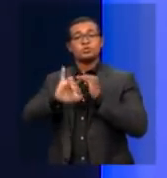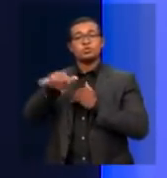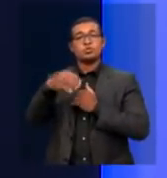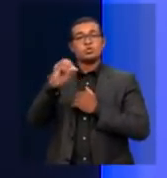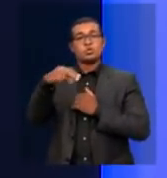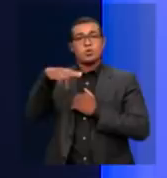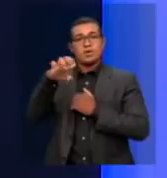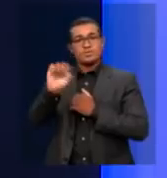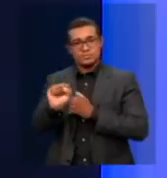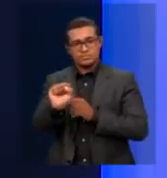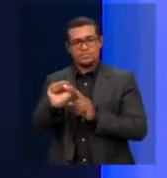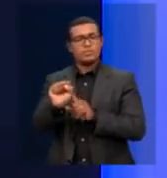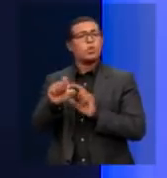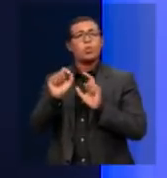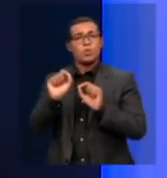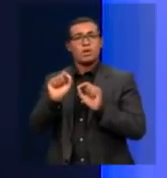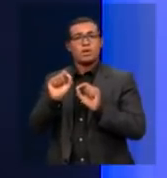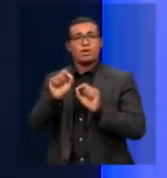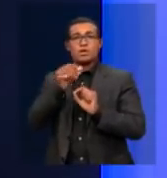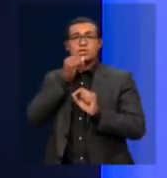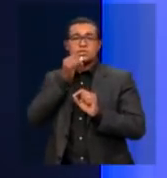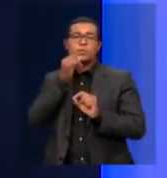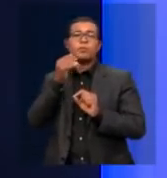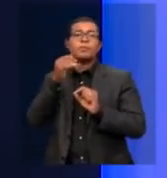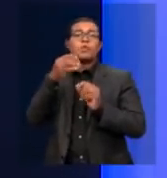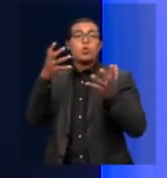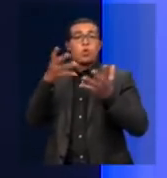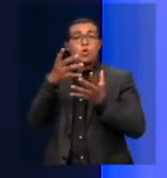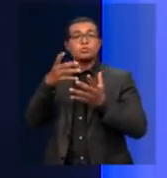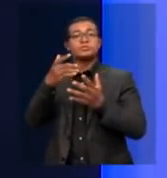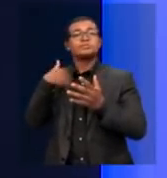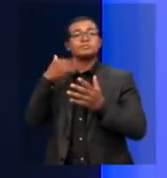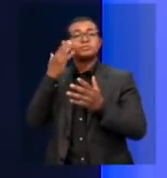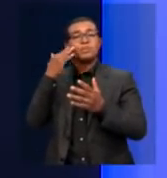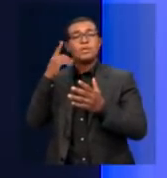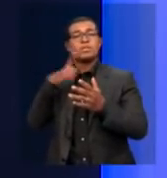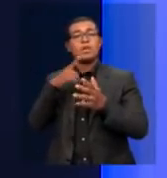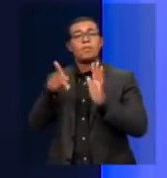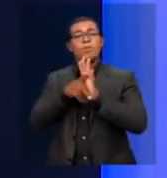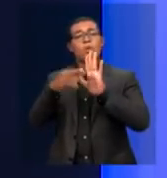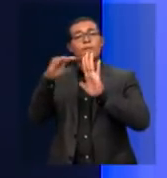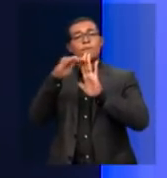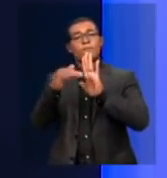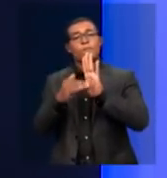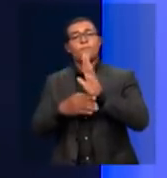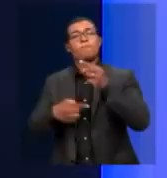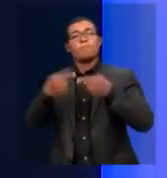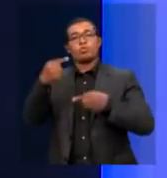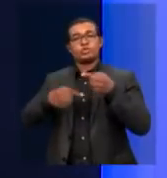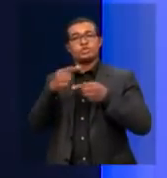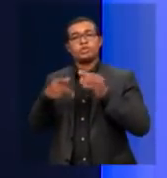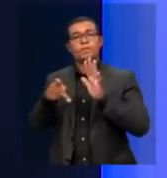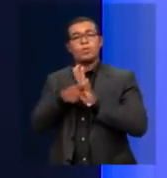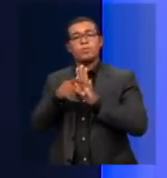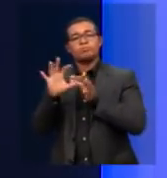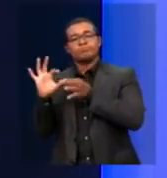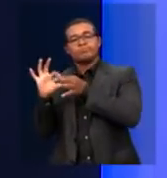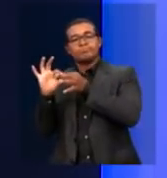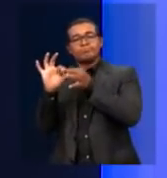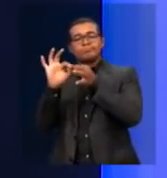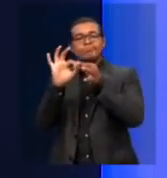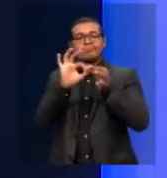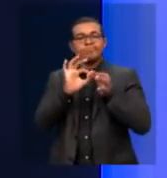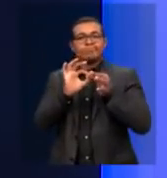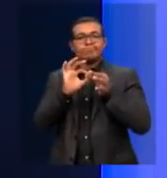que hoje nós temos como consequência uma política de ajuste fiscal no estado do espírito santo se deu meramente